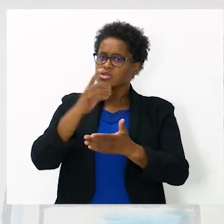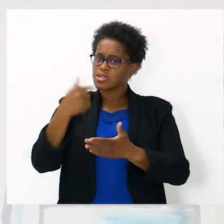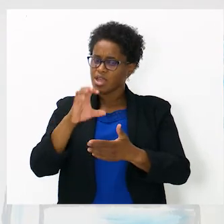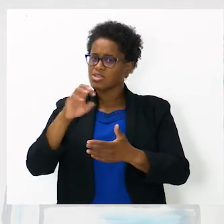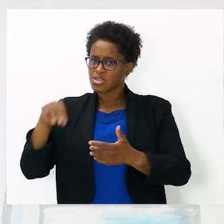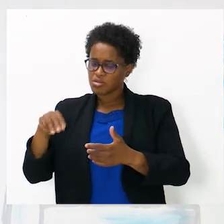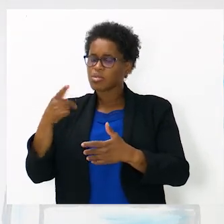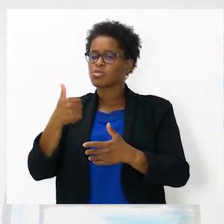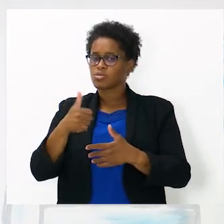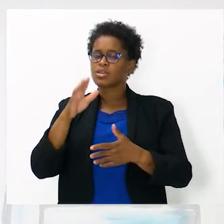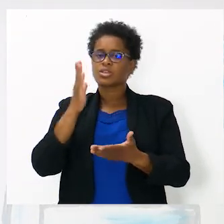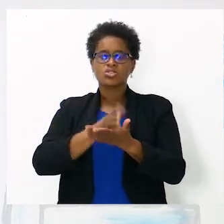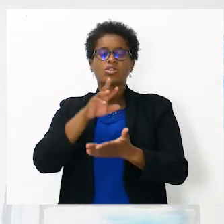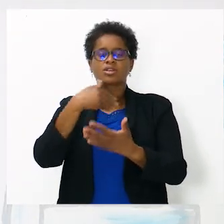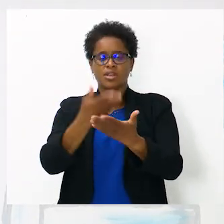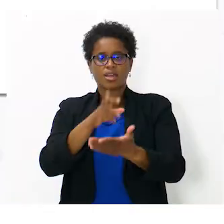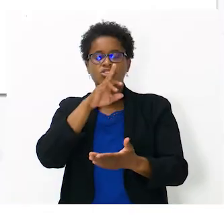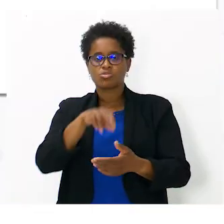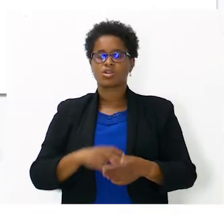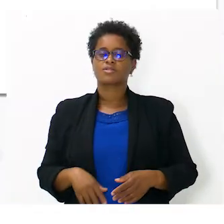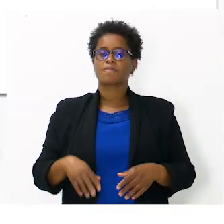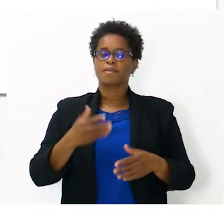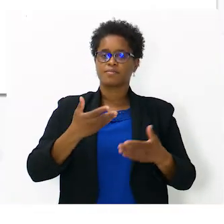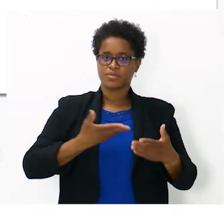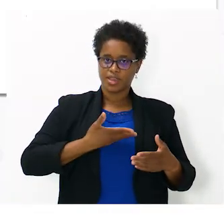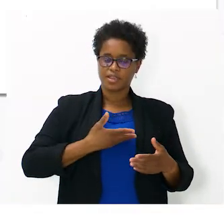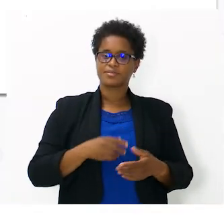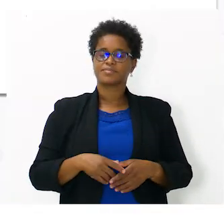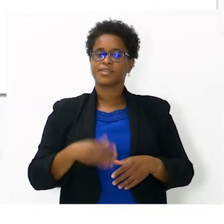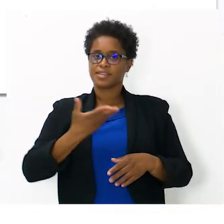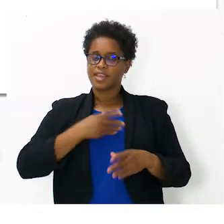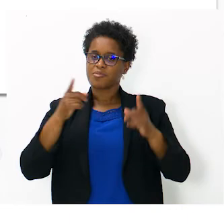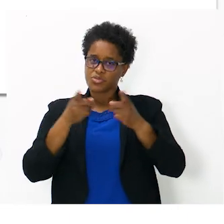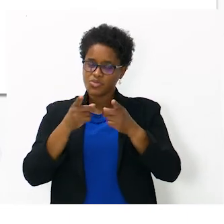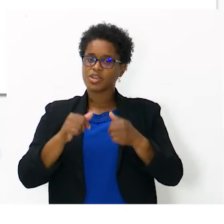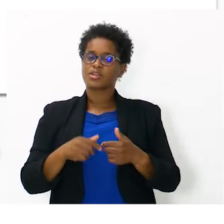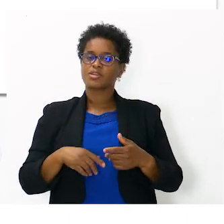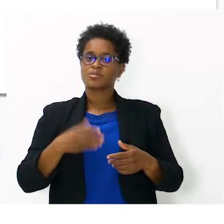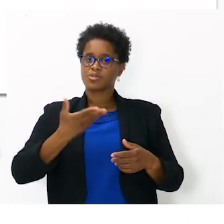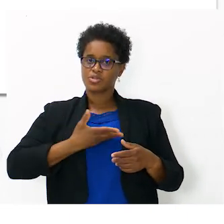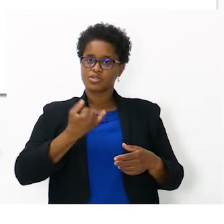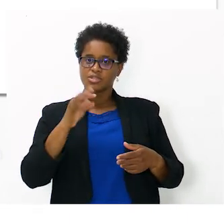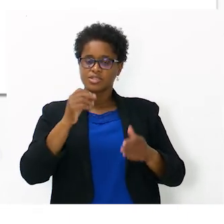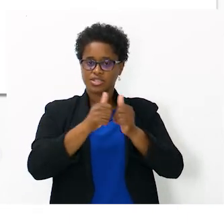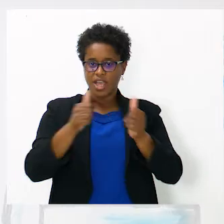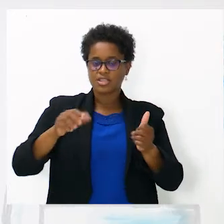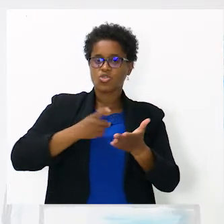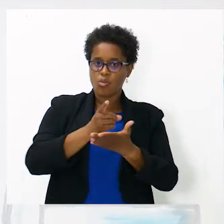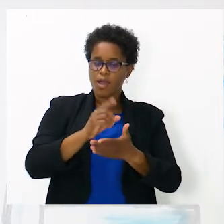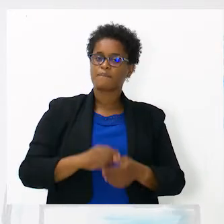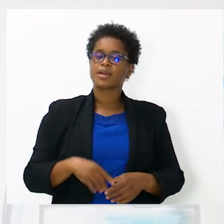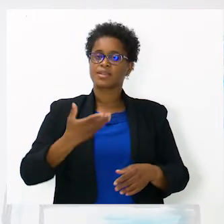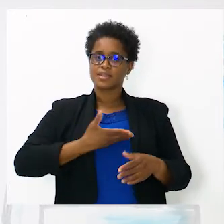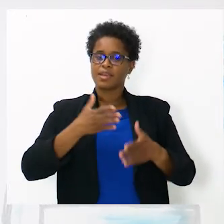bem, deixamos ali só dar a resposta. Então, D, representamos D minúsculo por distância no mapa,